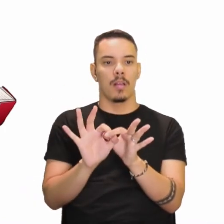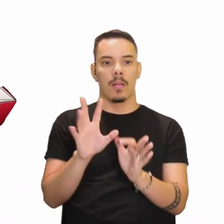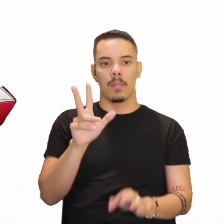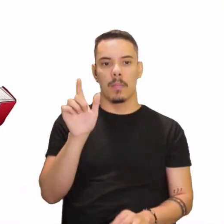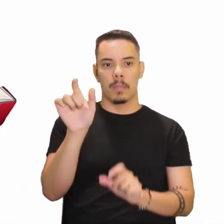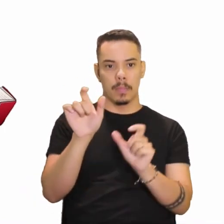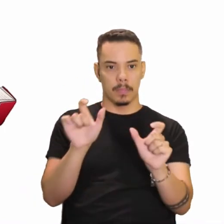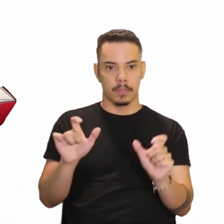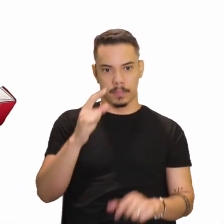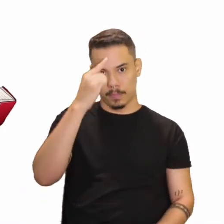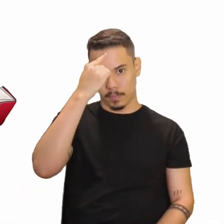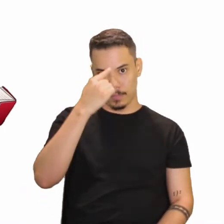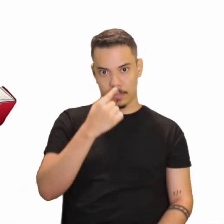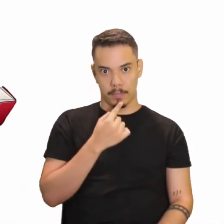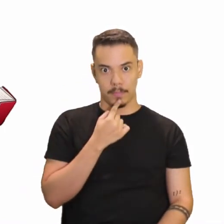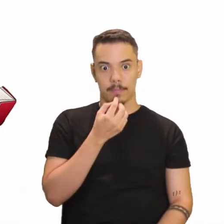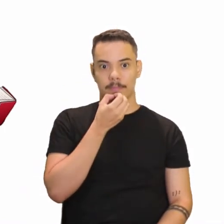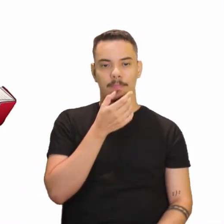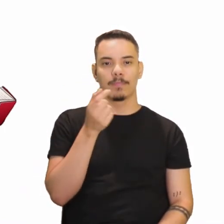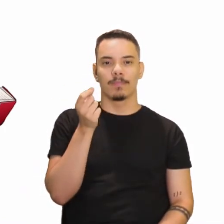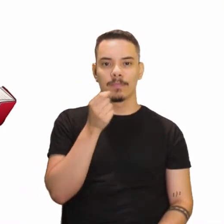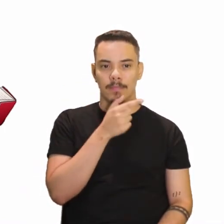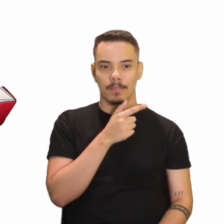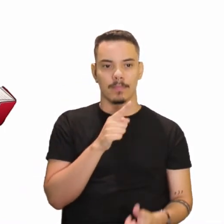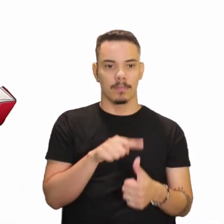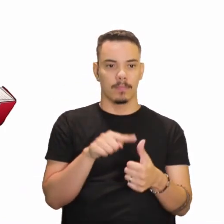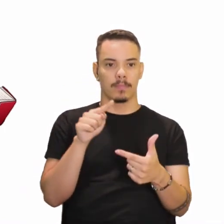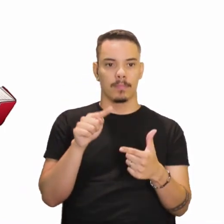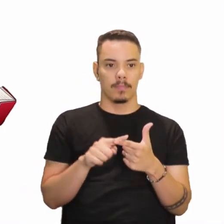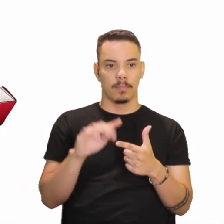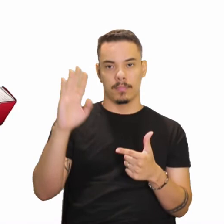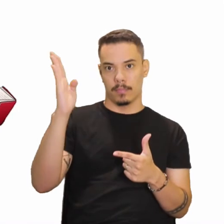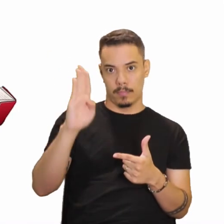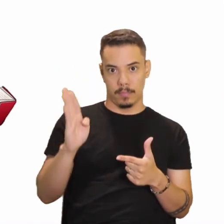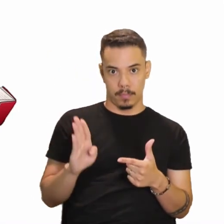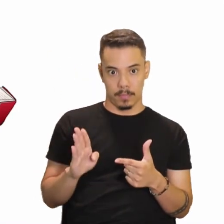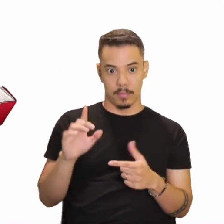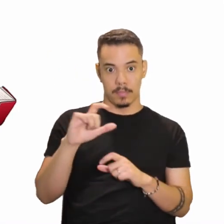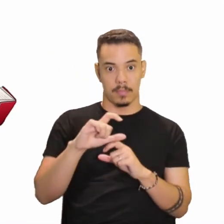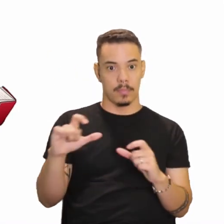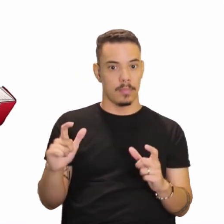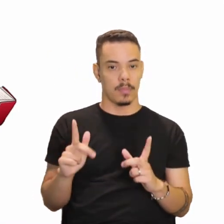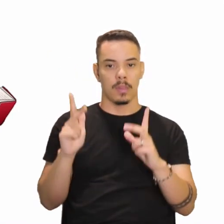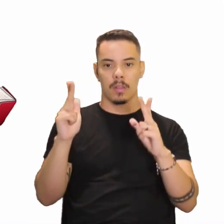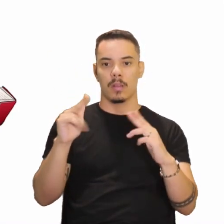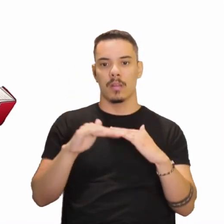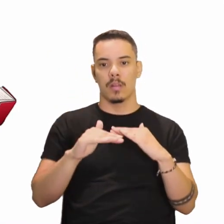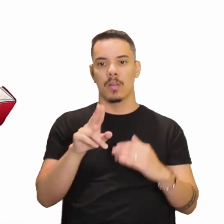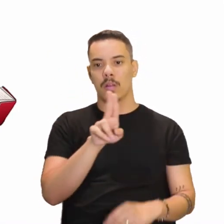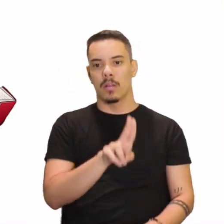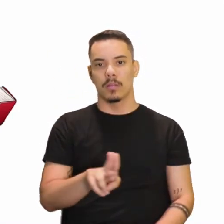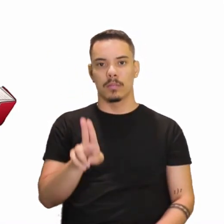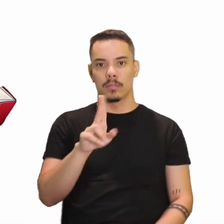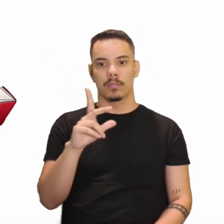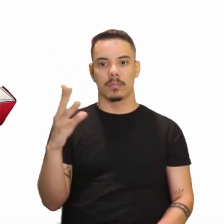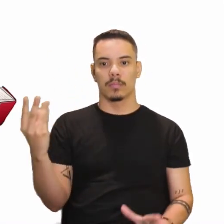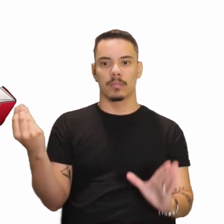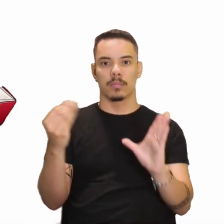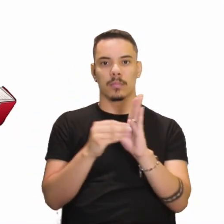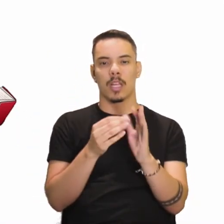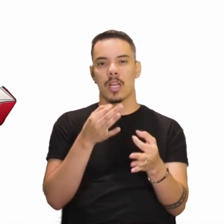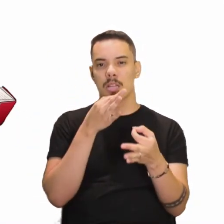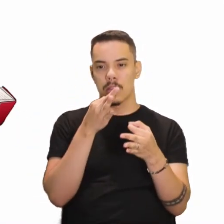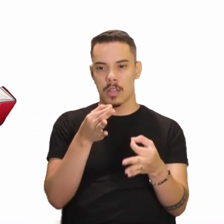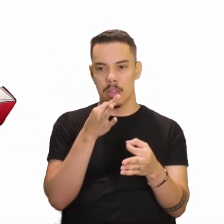as imagens e muito bom humor B no Brasil a charge é comumente utilizada Com intenção de Tercer